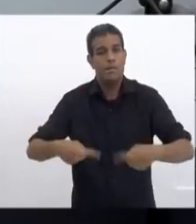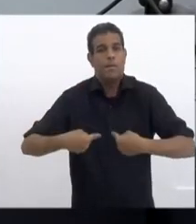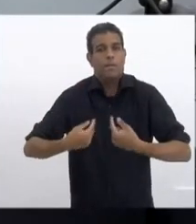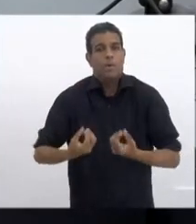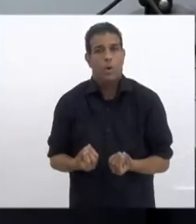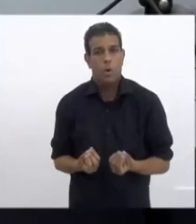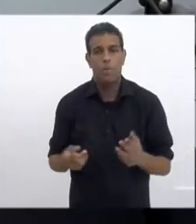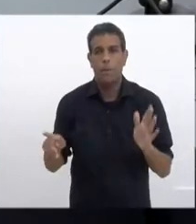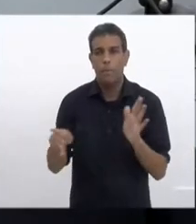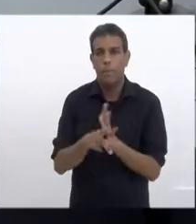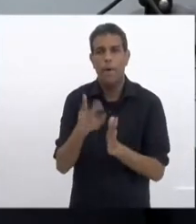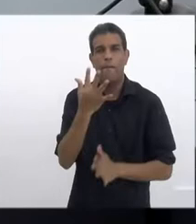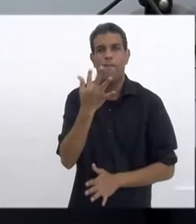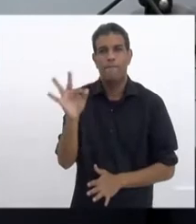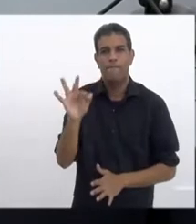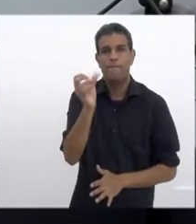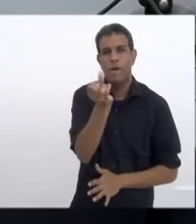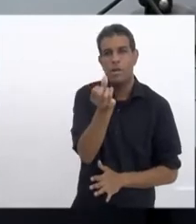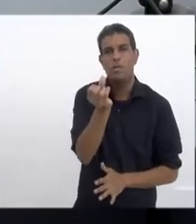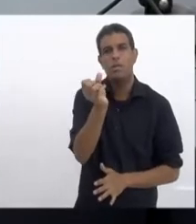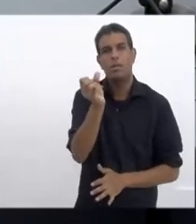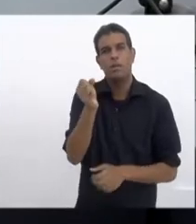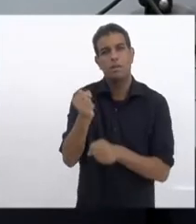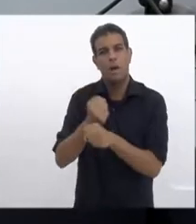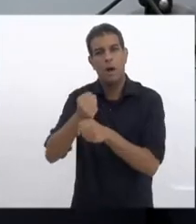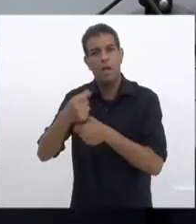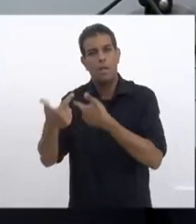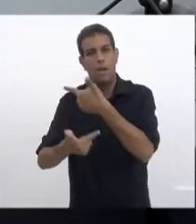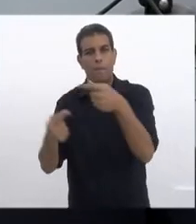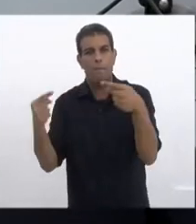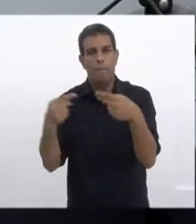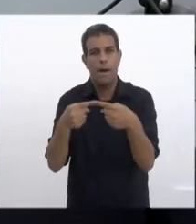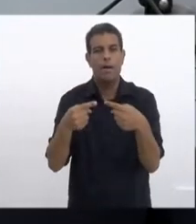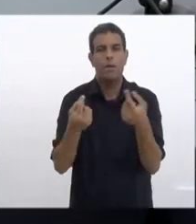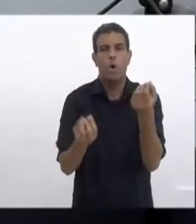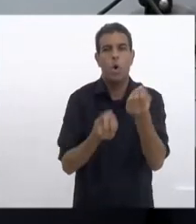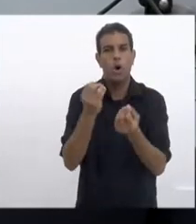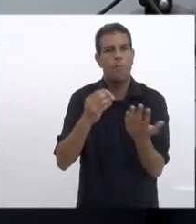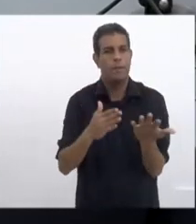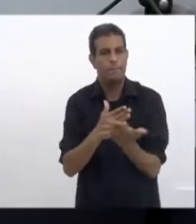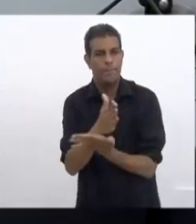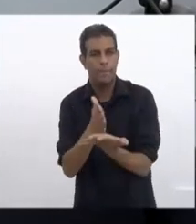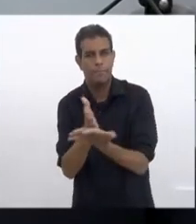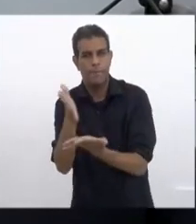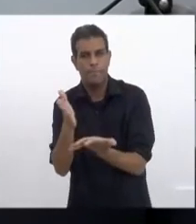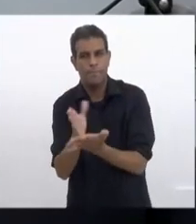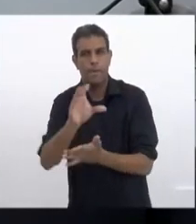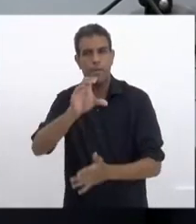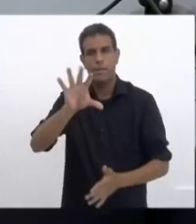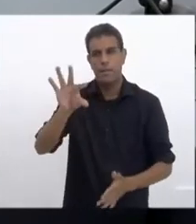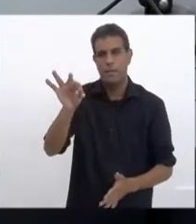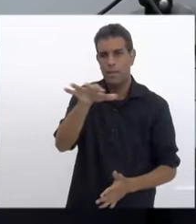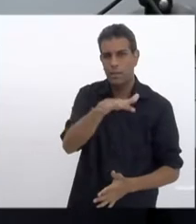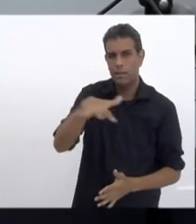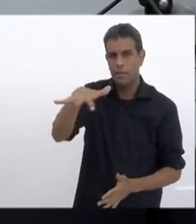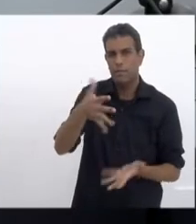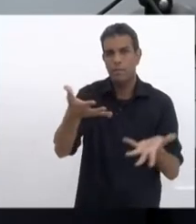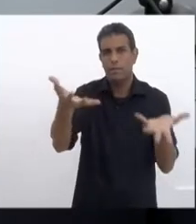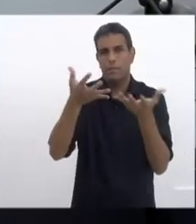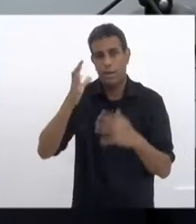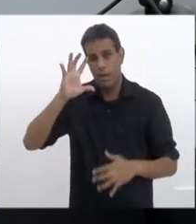Como federação, nós estamos há 6 anos aí atuando, unindo, né, as CTs, né, que querem